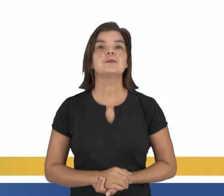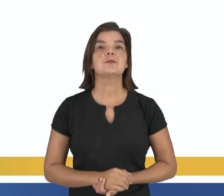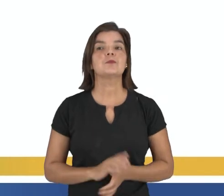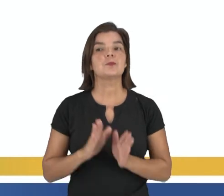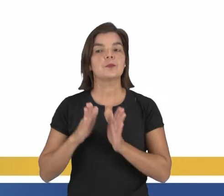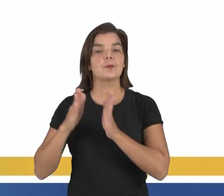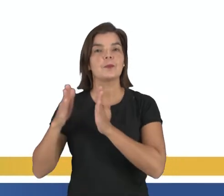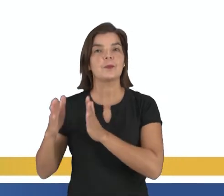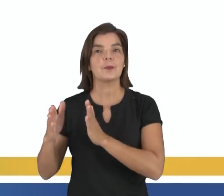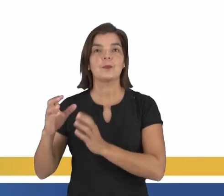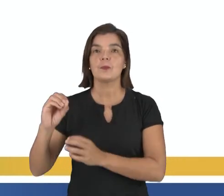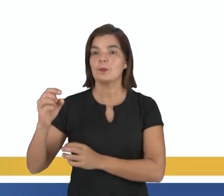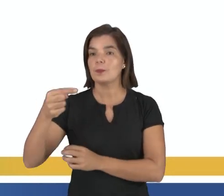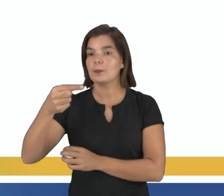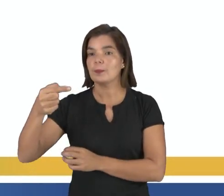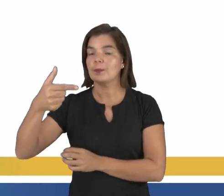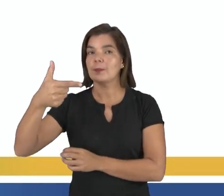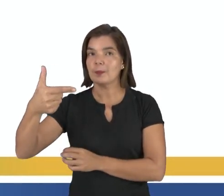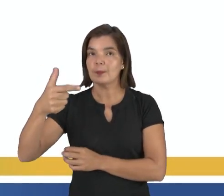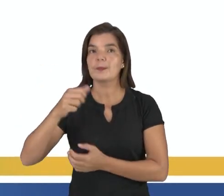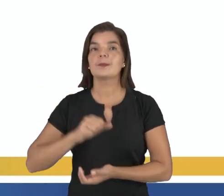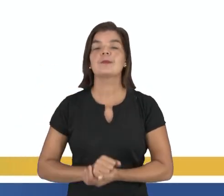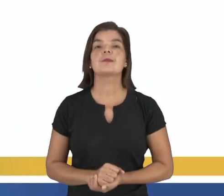O oxigênio é menos 2.